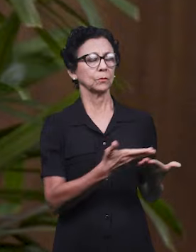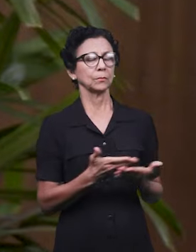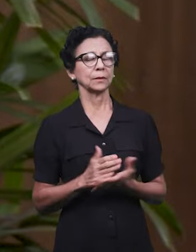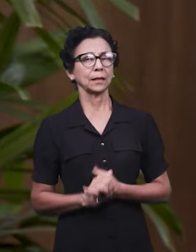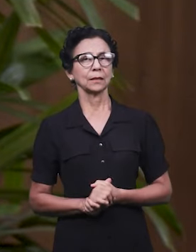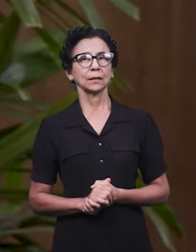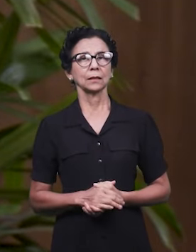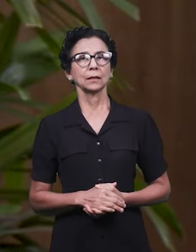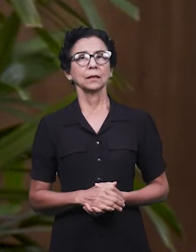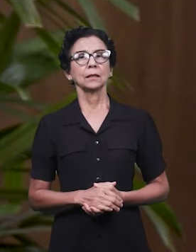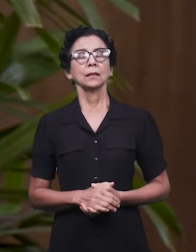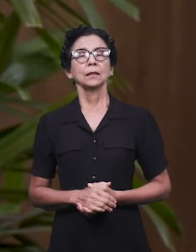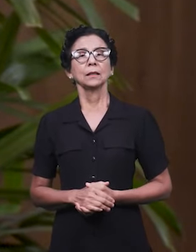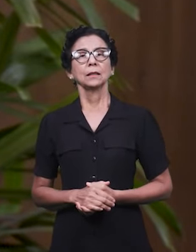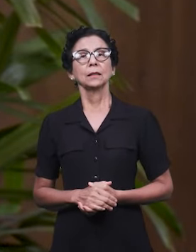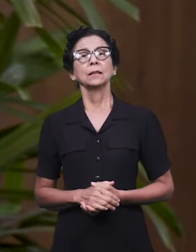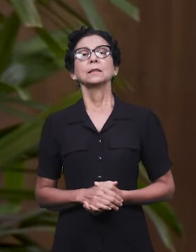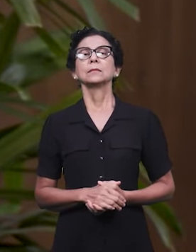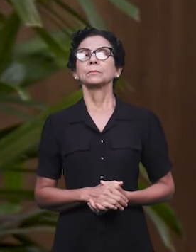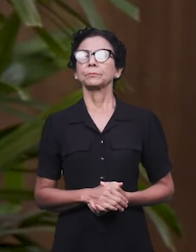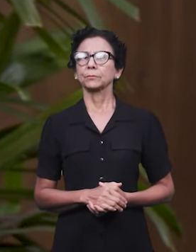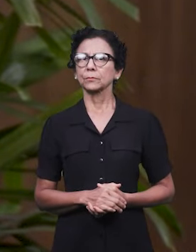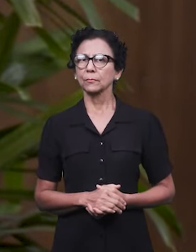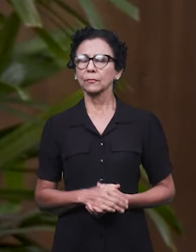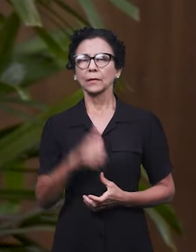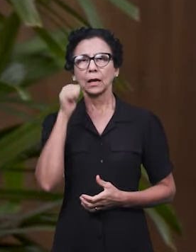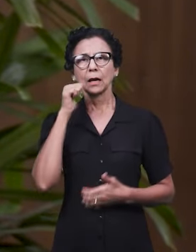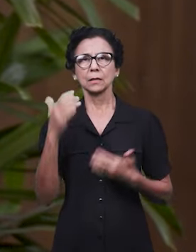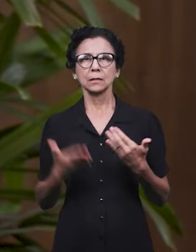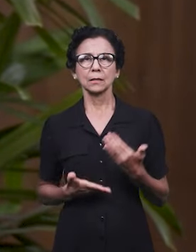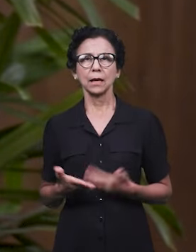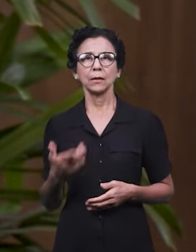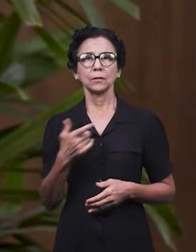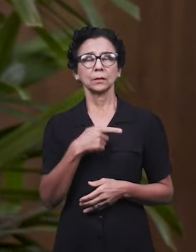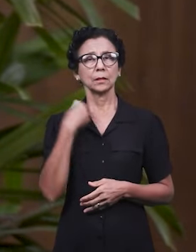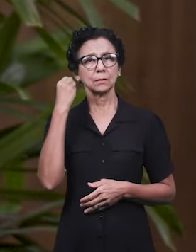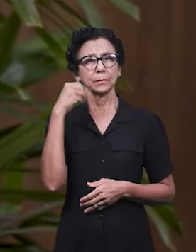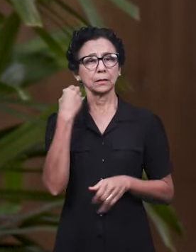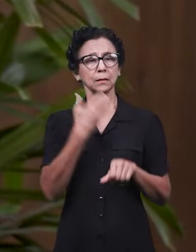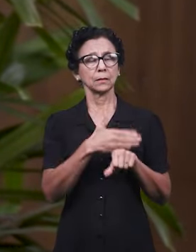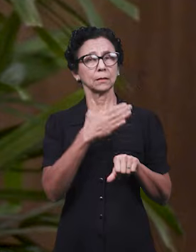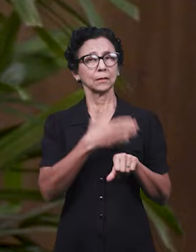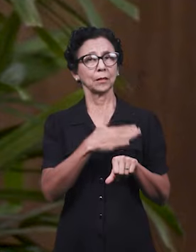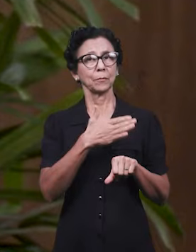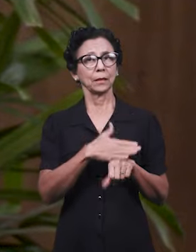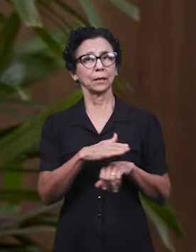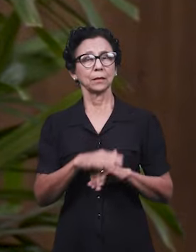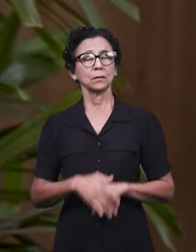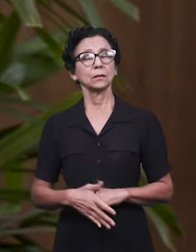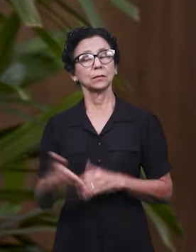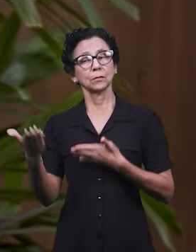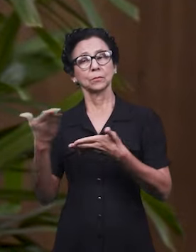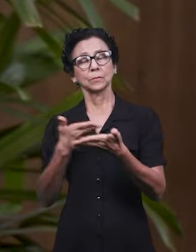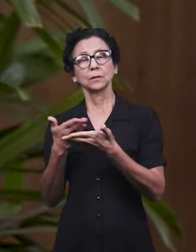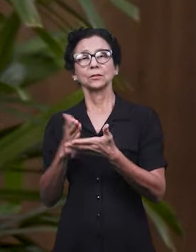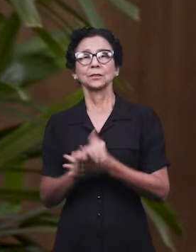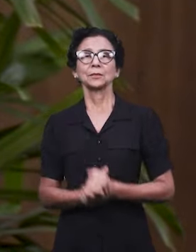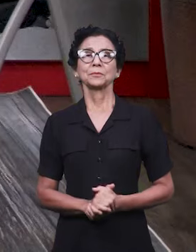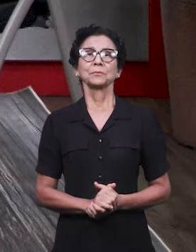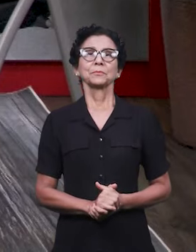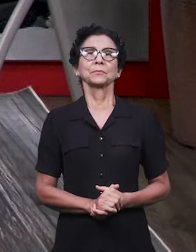Zumack, a qual o Senhor tem dado muitas experiências na prática e ela compartilha estas experiências